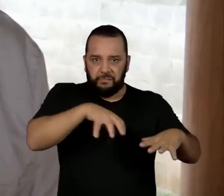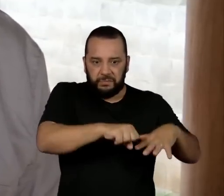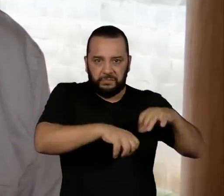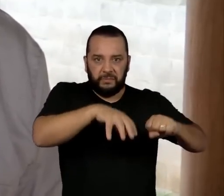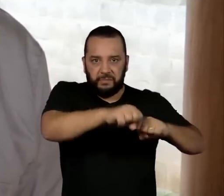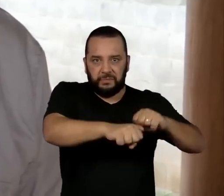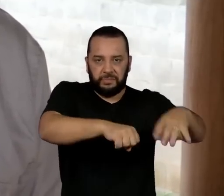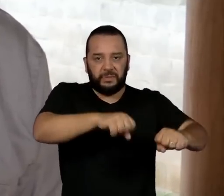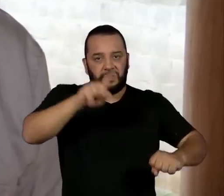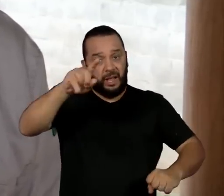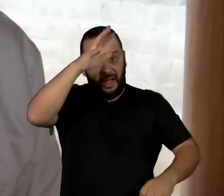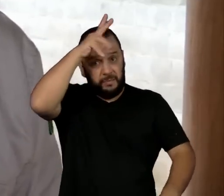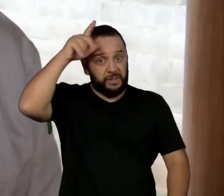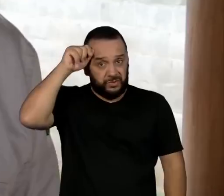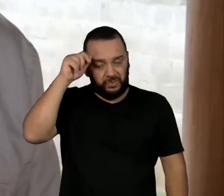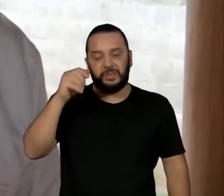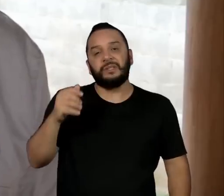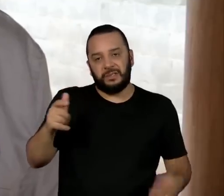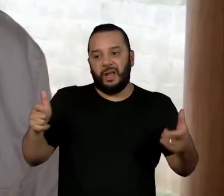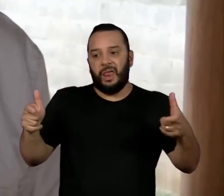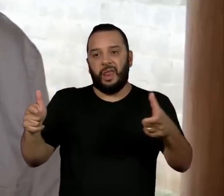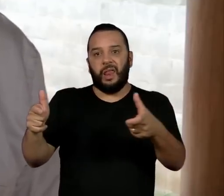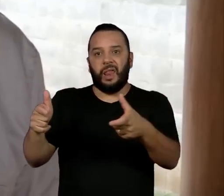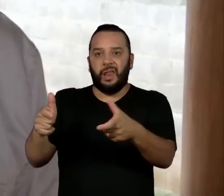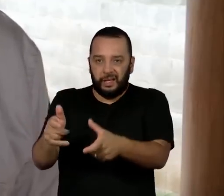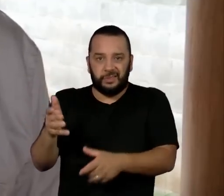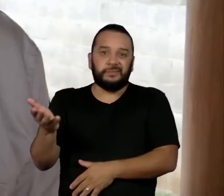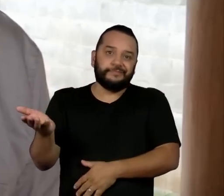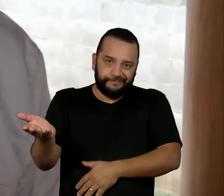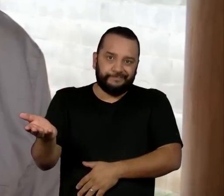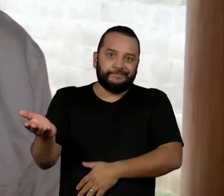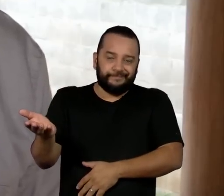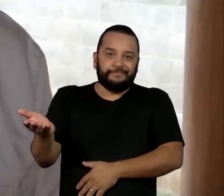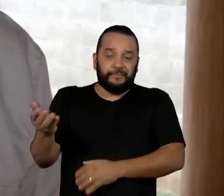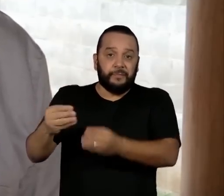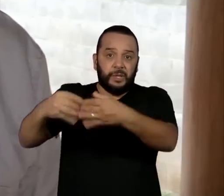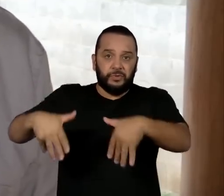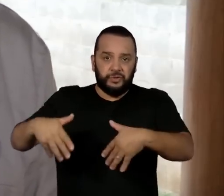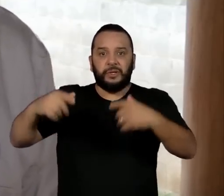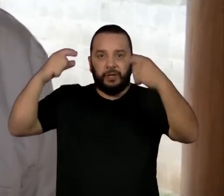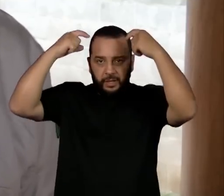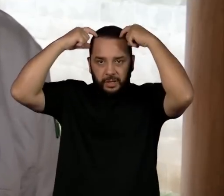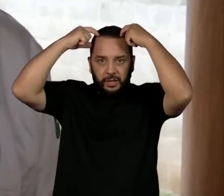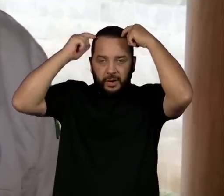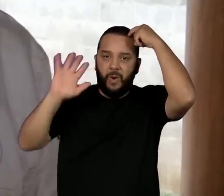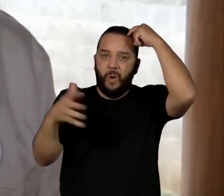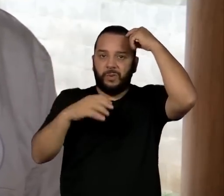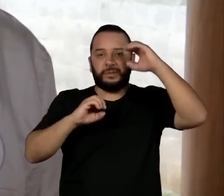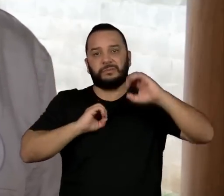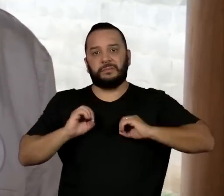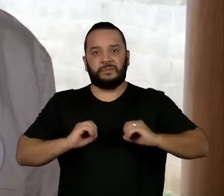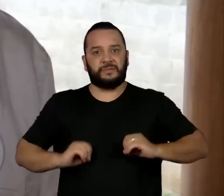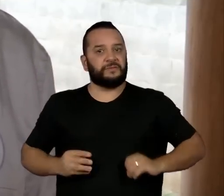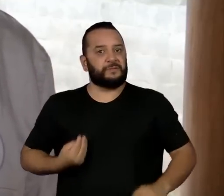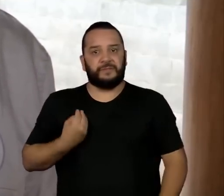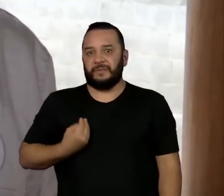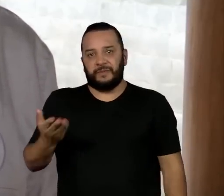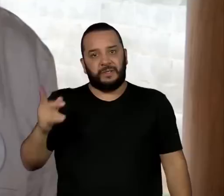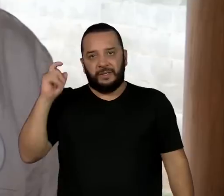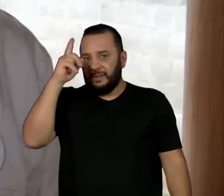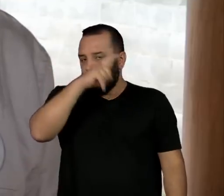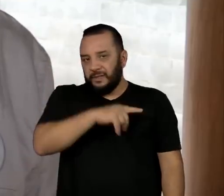momento, mas essa escalada é muito rápida, né? Então, pode em pouco tempo realmente inviabilizar a manutenção de